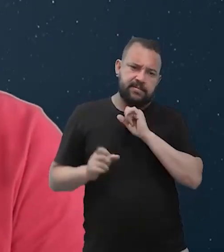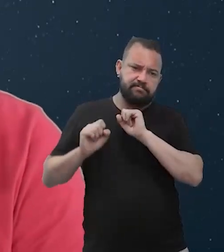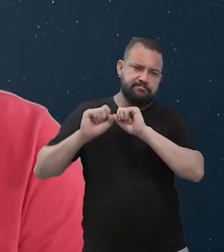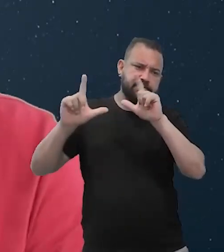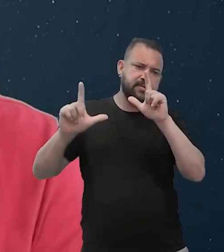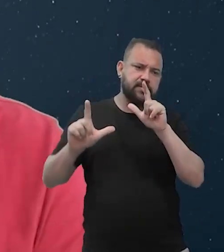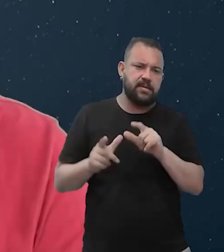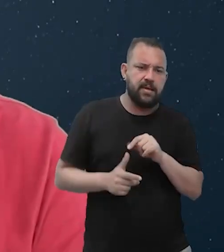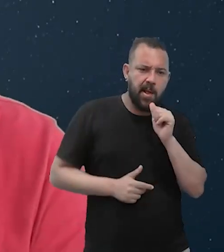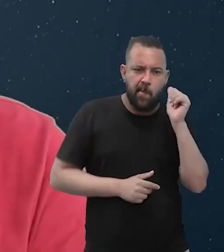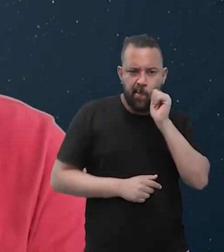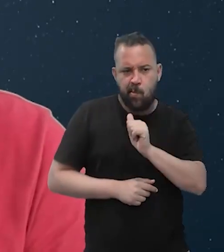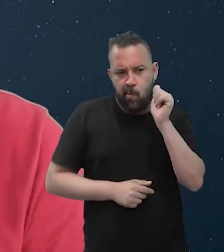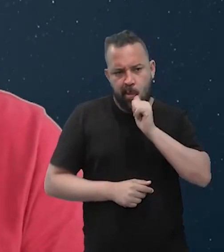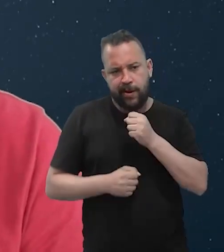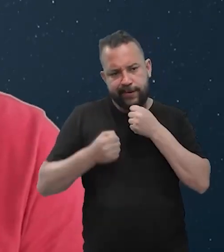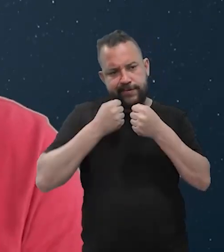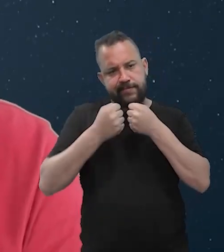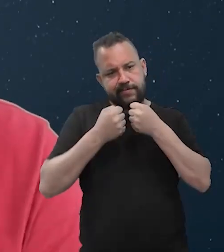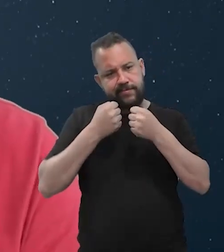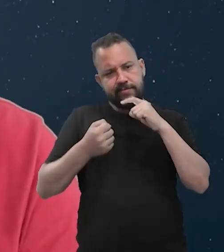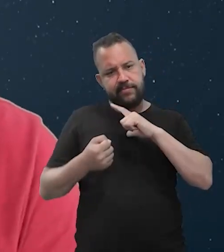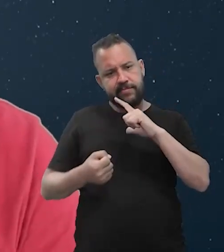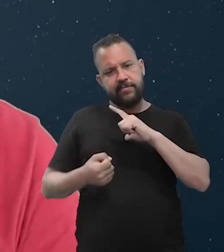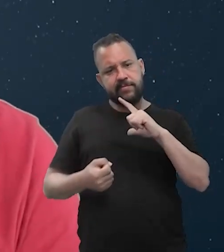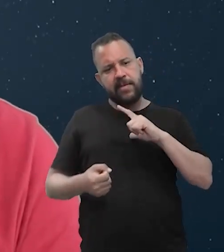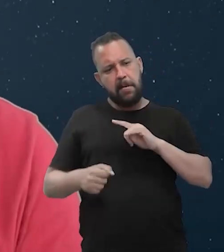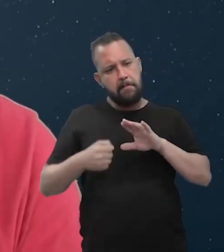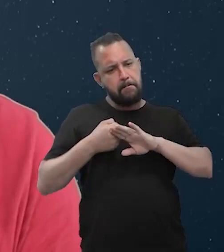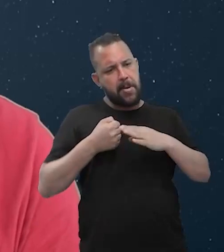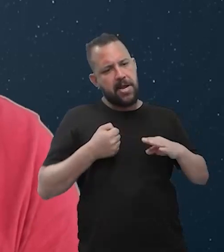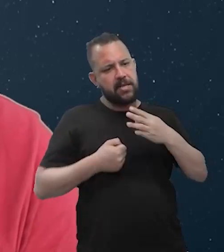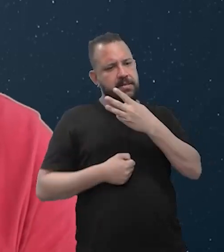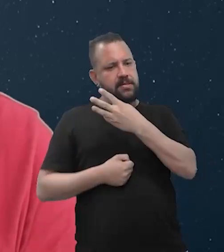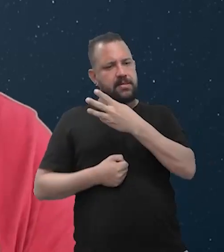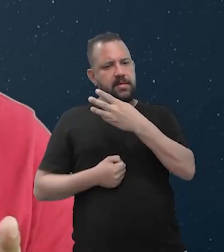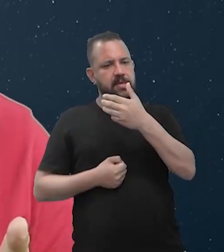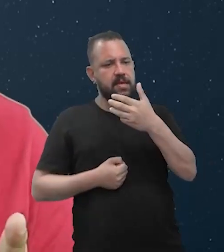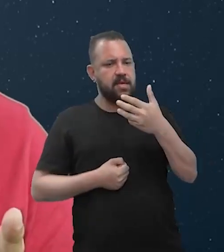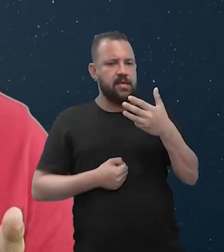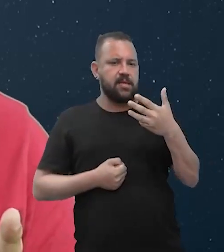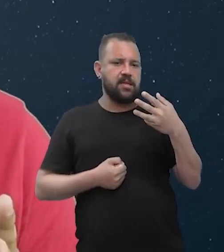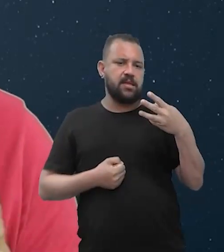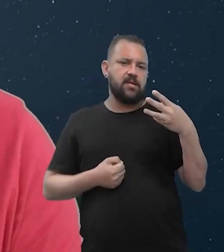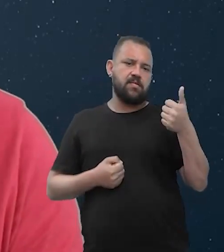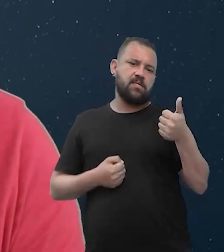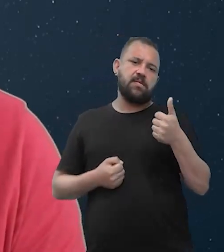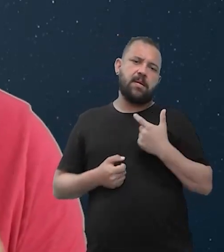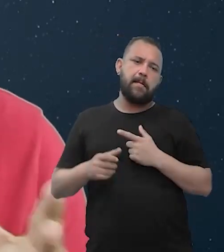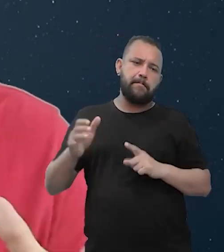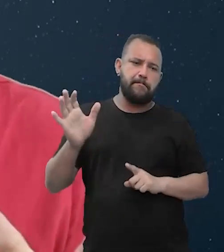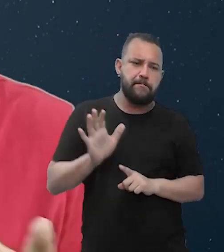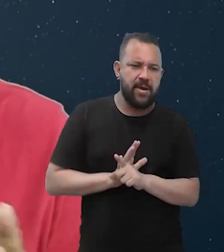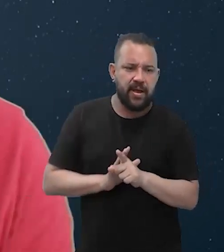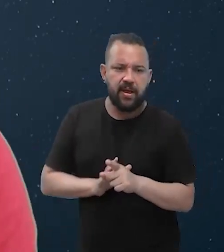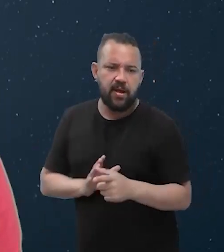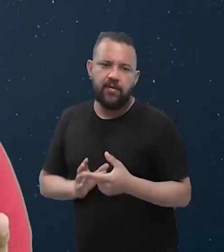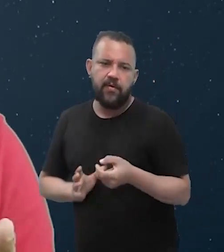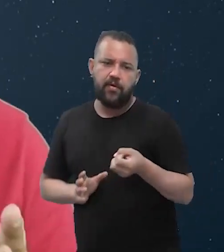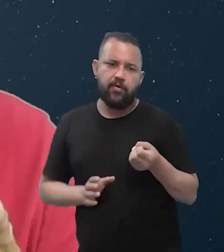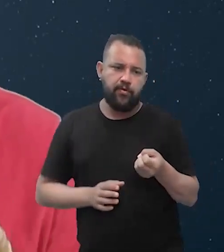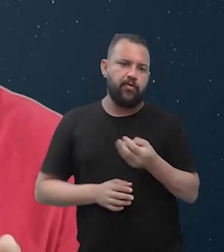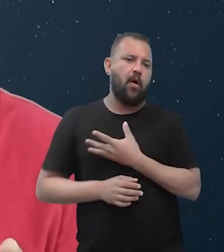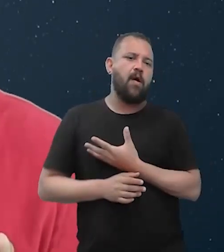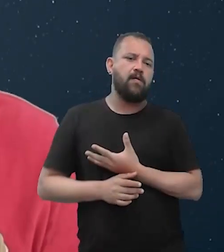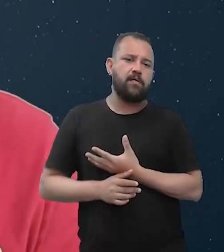que foram entrevistadas tem média de 31 anos de idade, não adianta você fazer uma pegada de matéria,